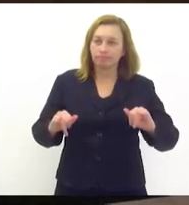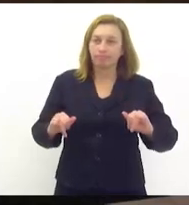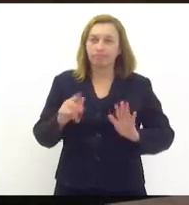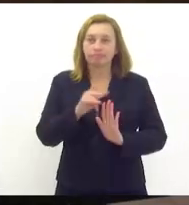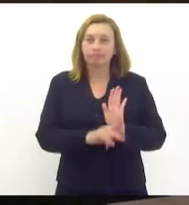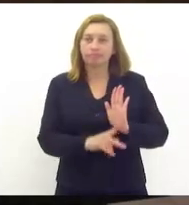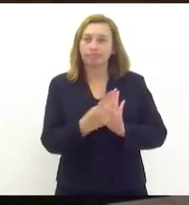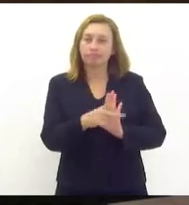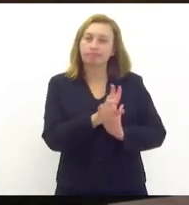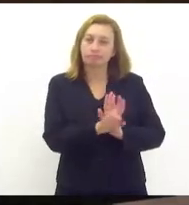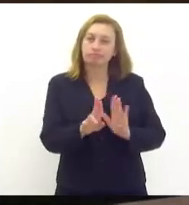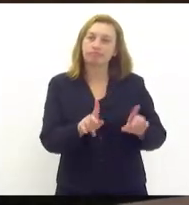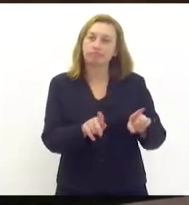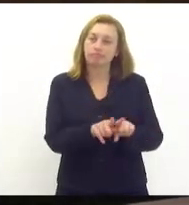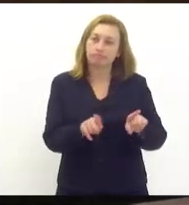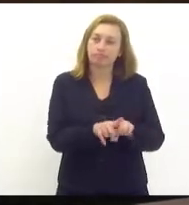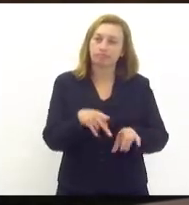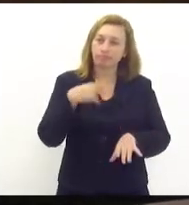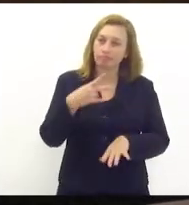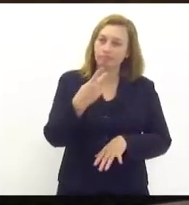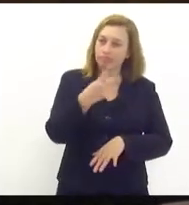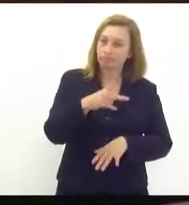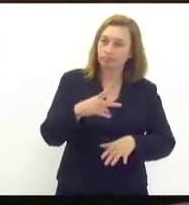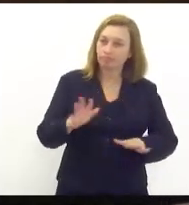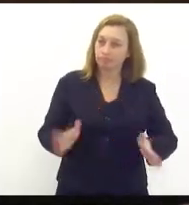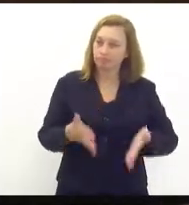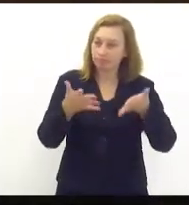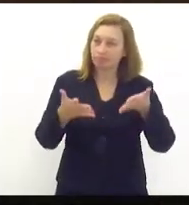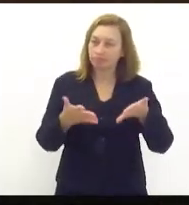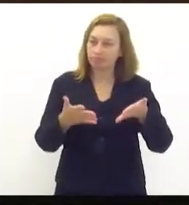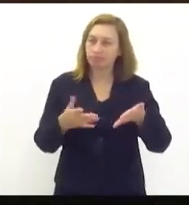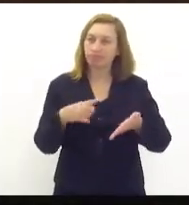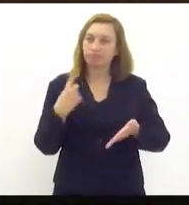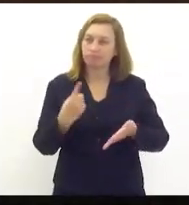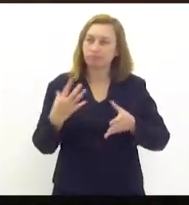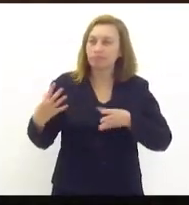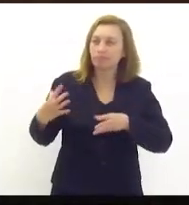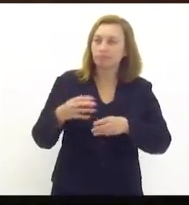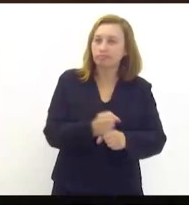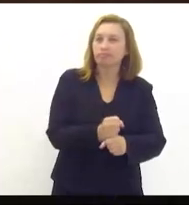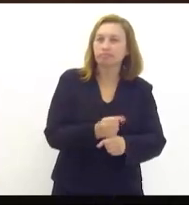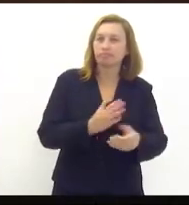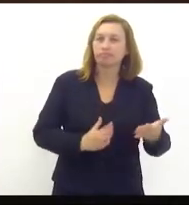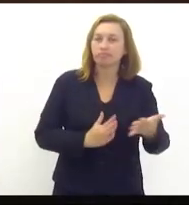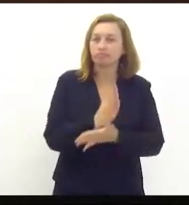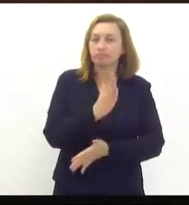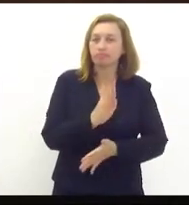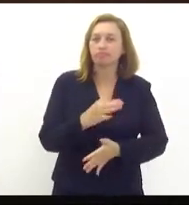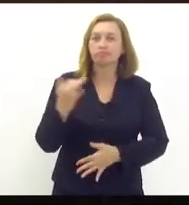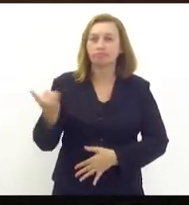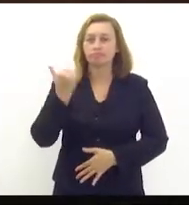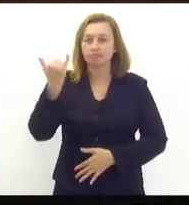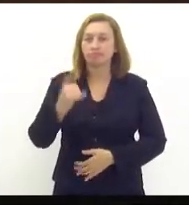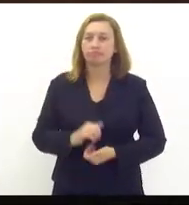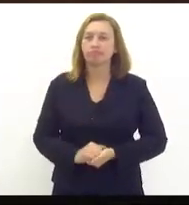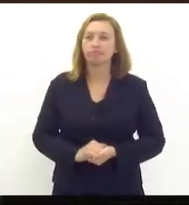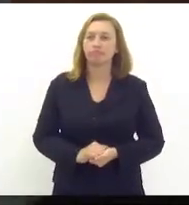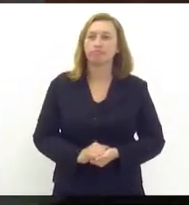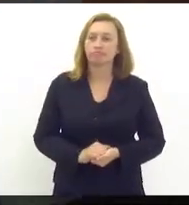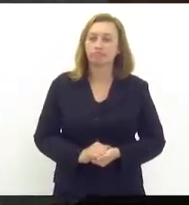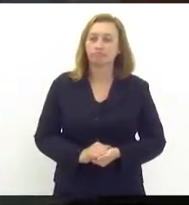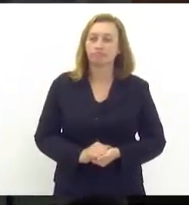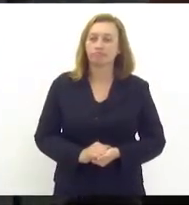vou divulgar seu nome também falando que foi uma iniciativa de vossa excelência que a gente está somou para aprovar uma iniciativa tão importante